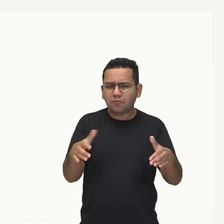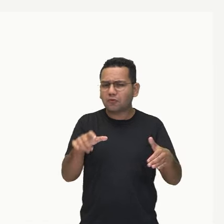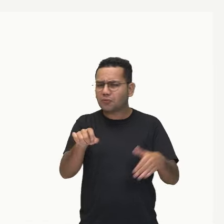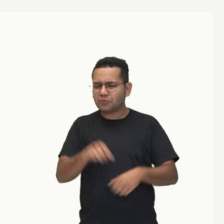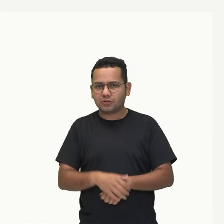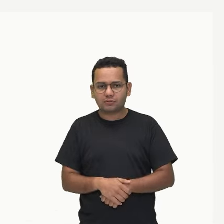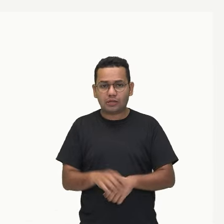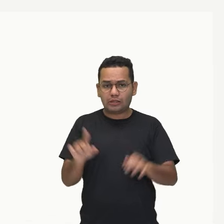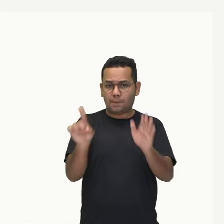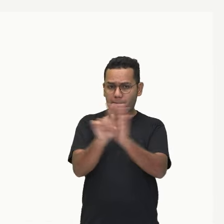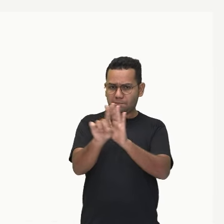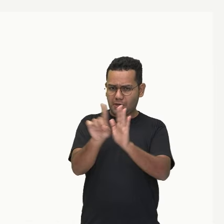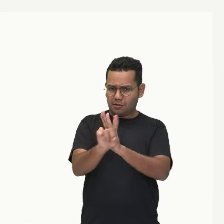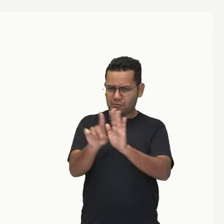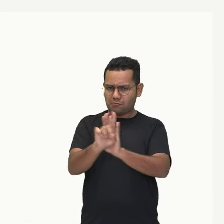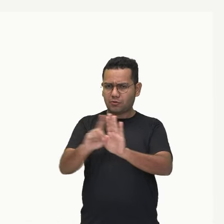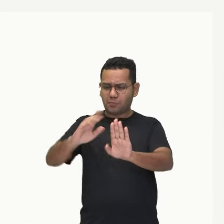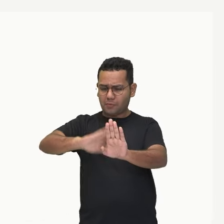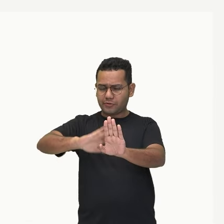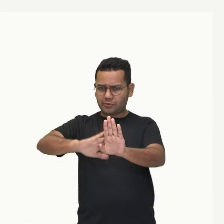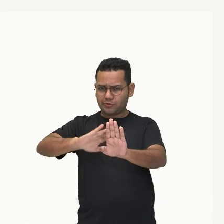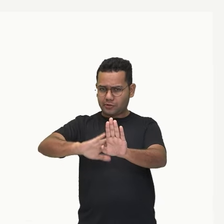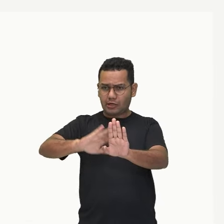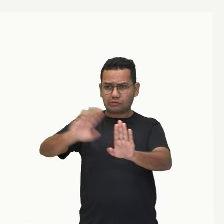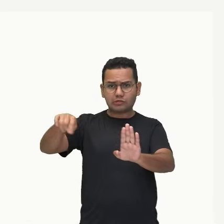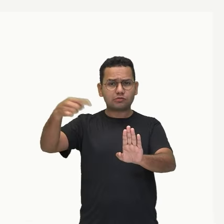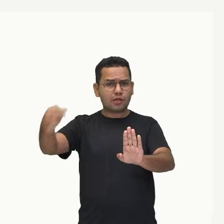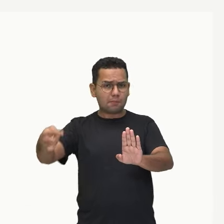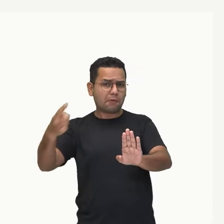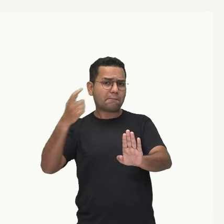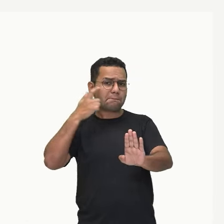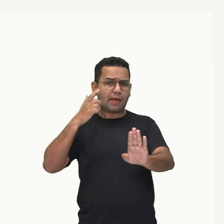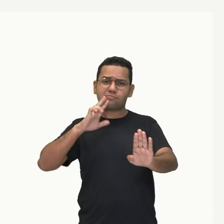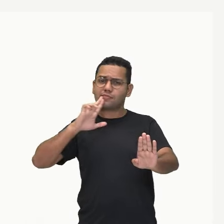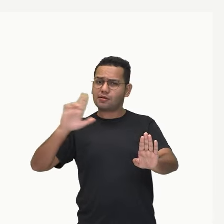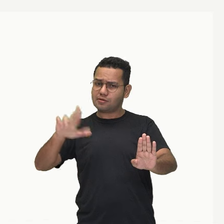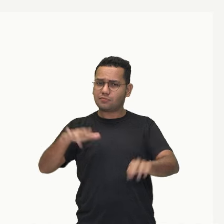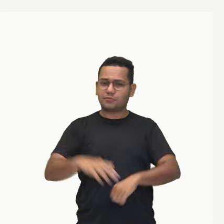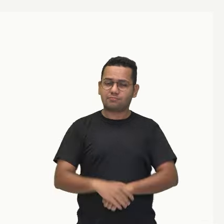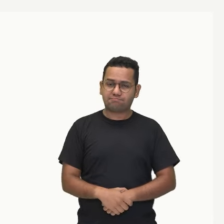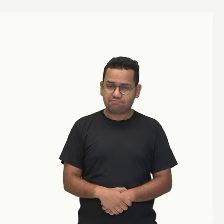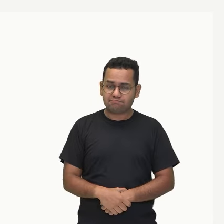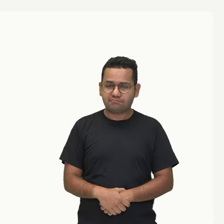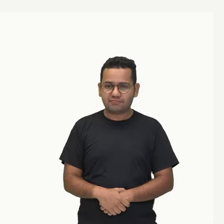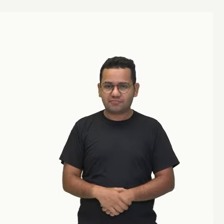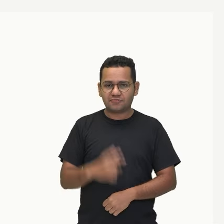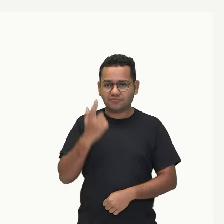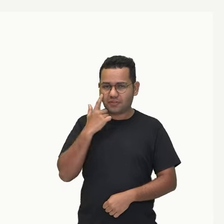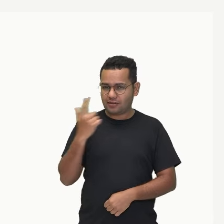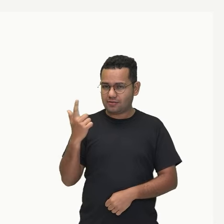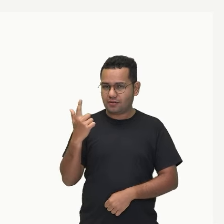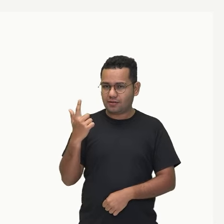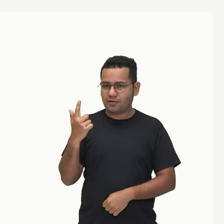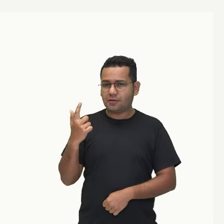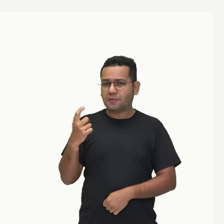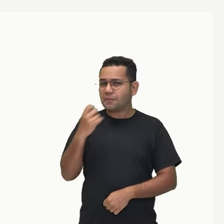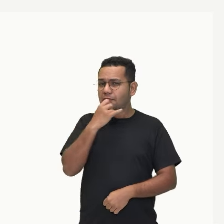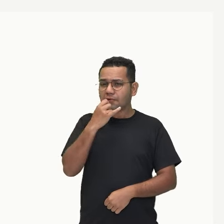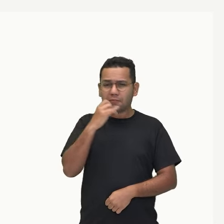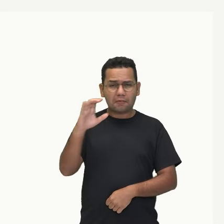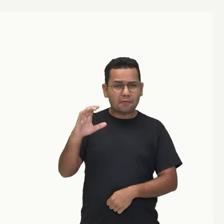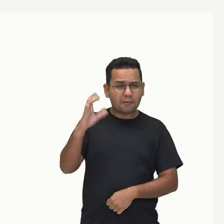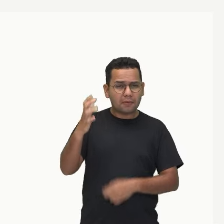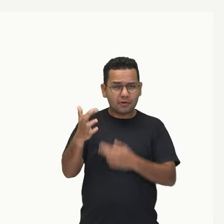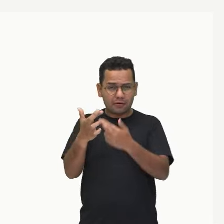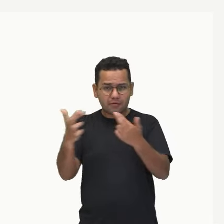pergunta do que propriamente com a resposta que aparece. Olha aqui, um monte de questionamento aqui, né?